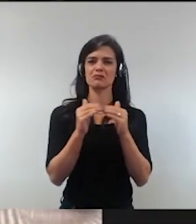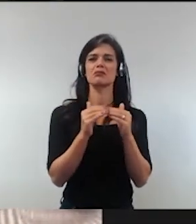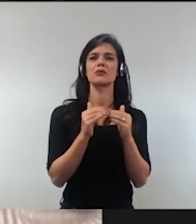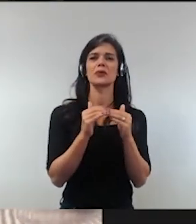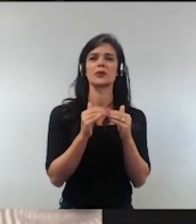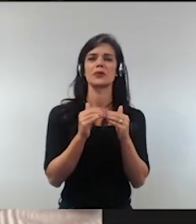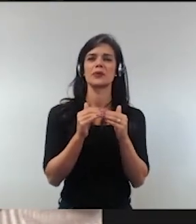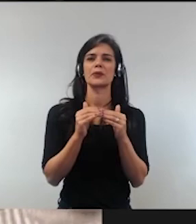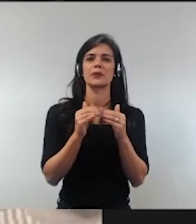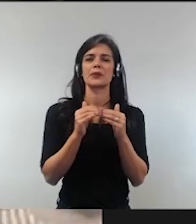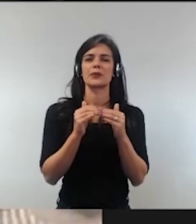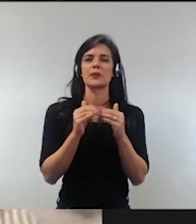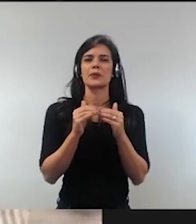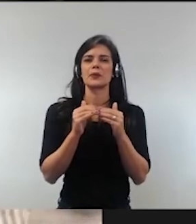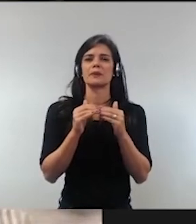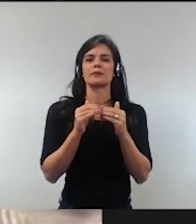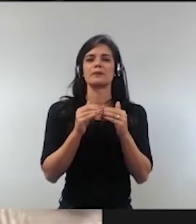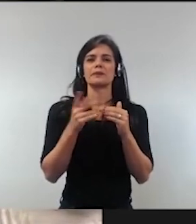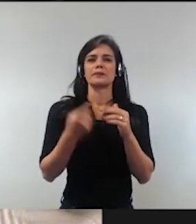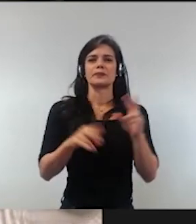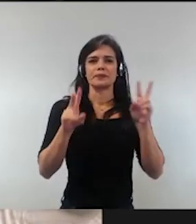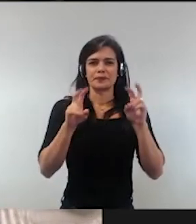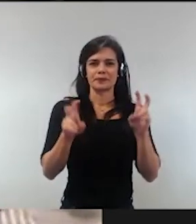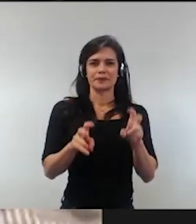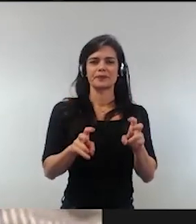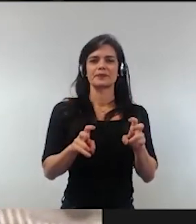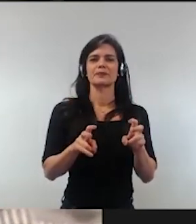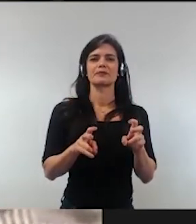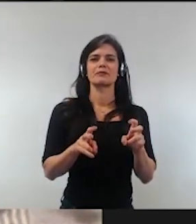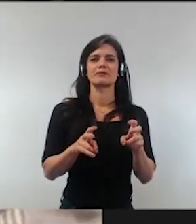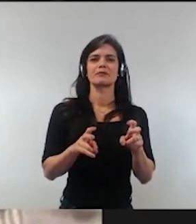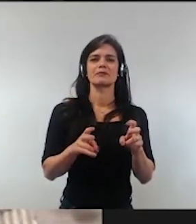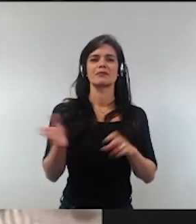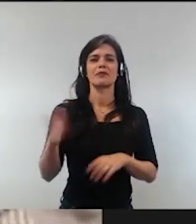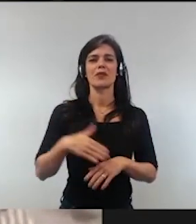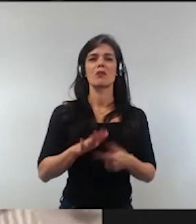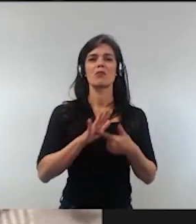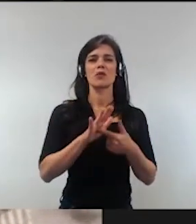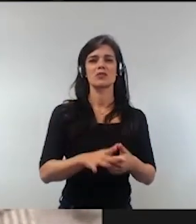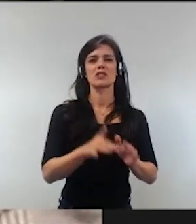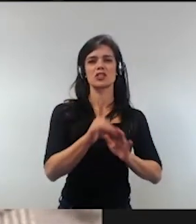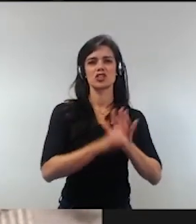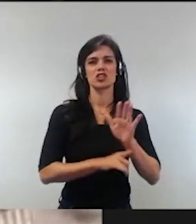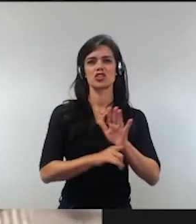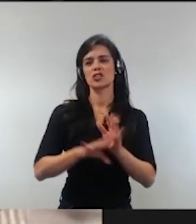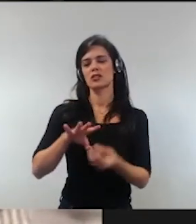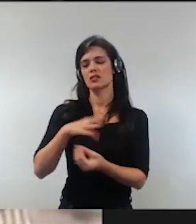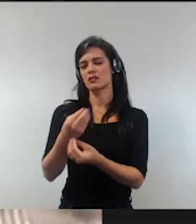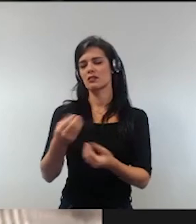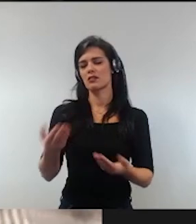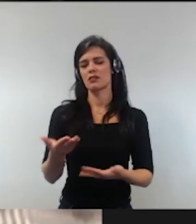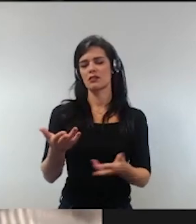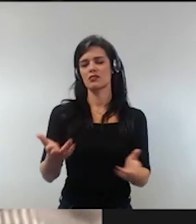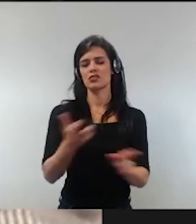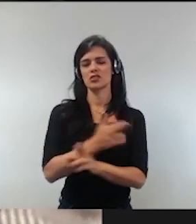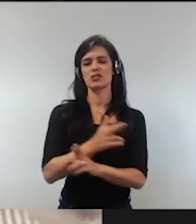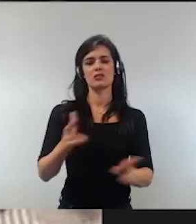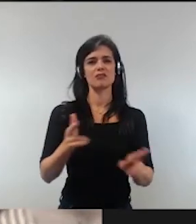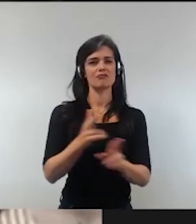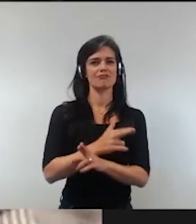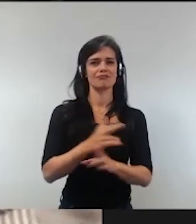dessa sessão, enfim, de trazer a relação entre o direito e a arte